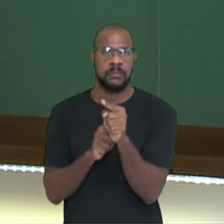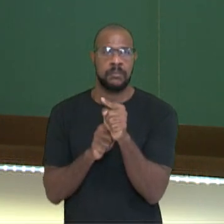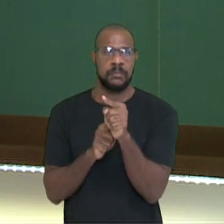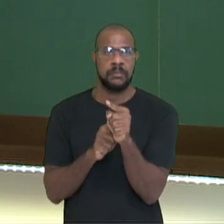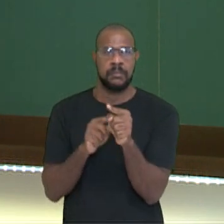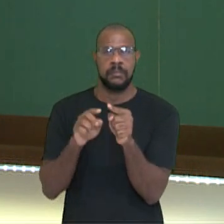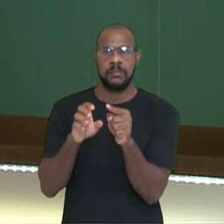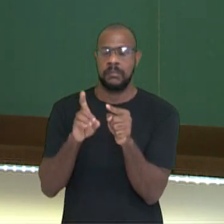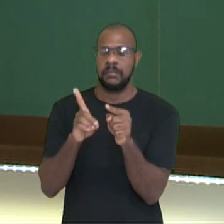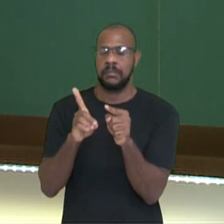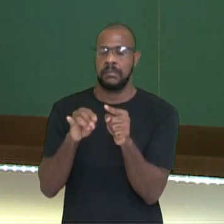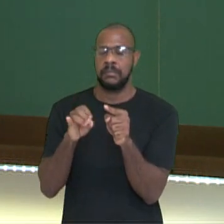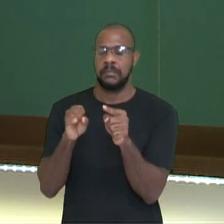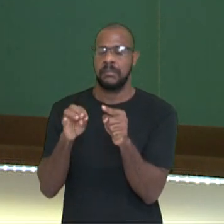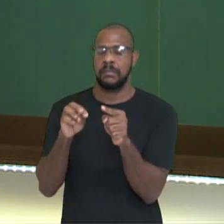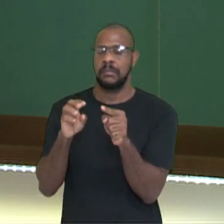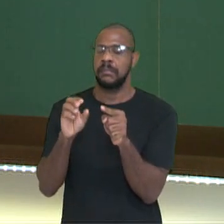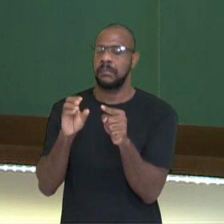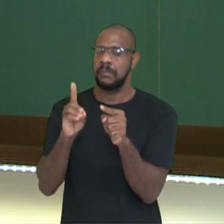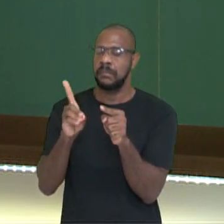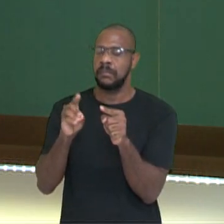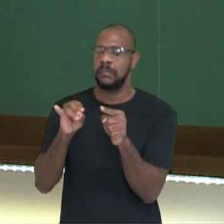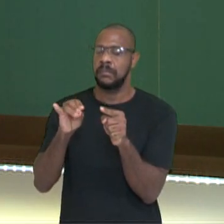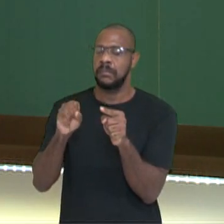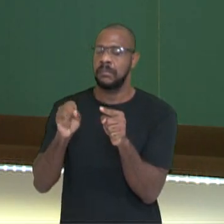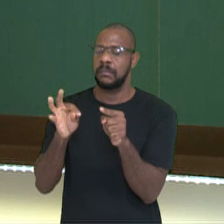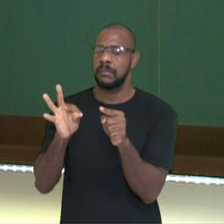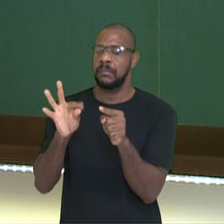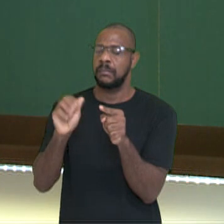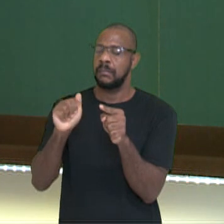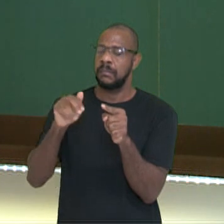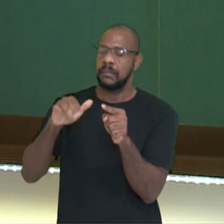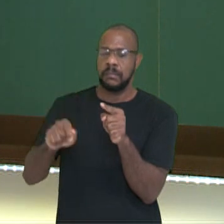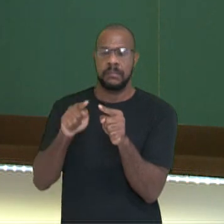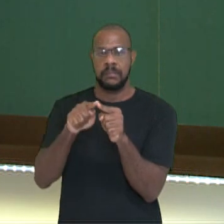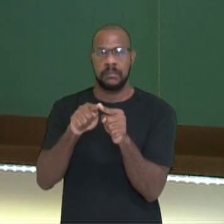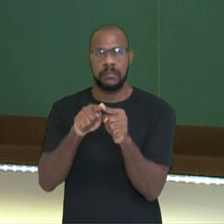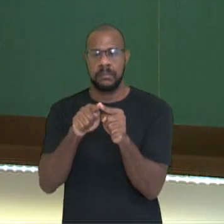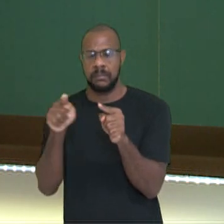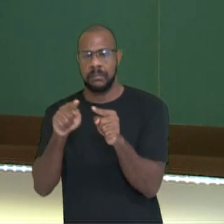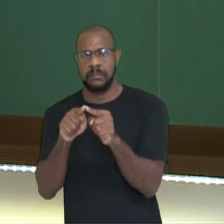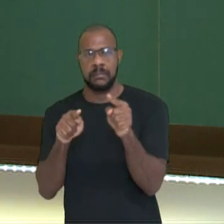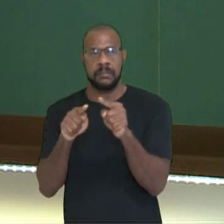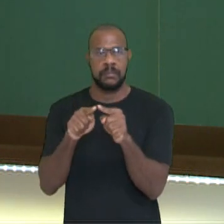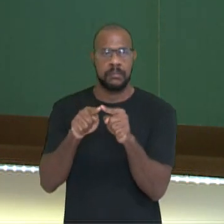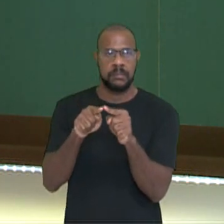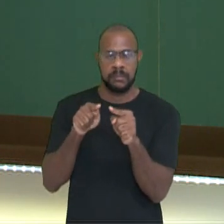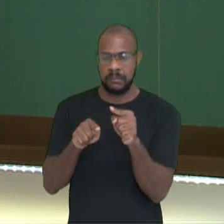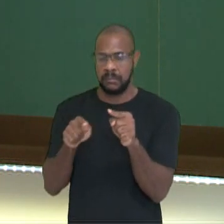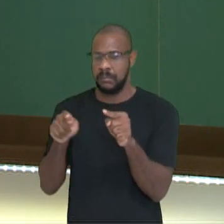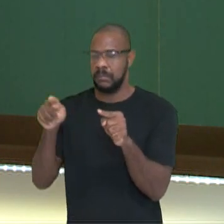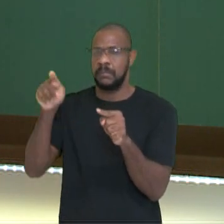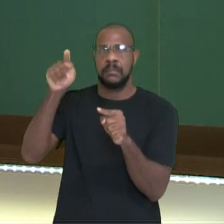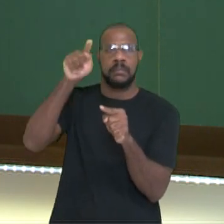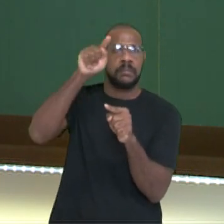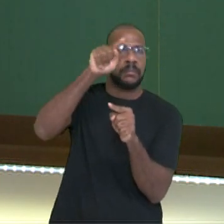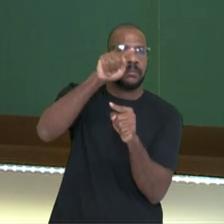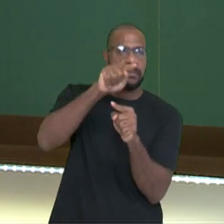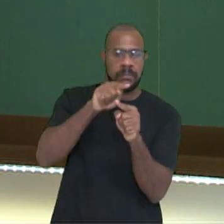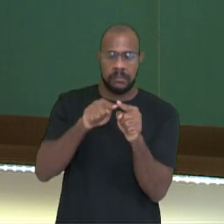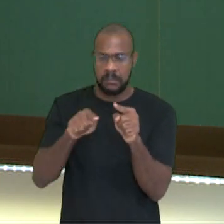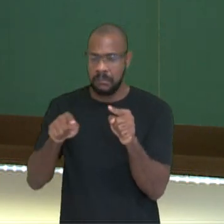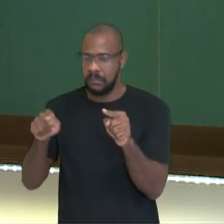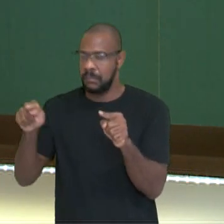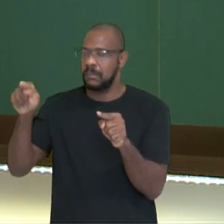equidistantes? Tem a mesma distância. Então, e lugar geométrico, porque é da geometria, todos os pontos que estão sobre